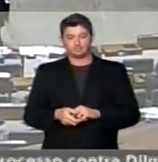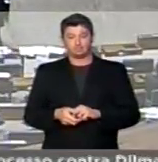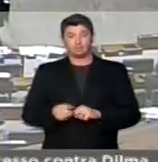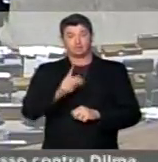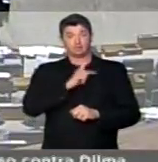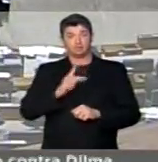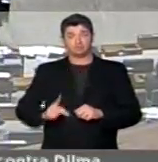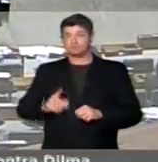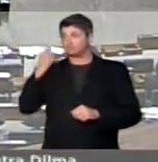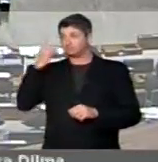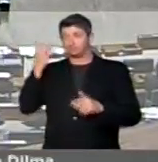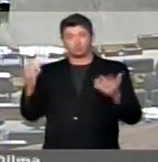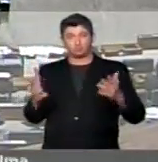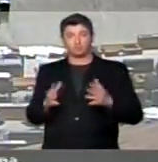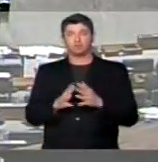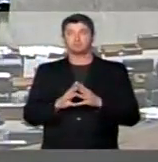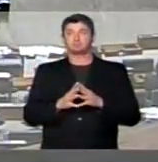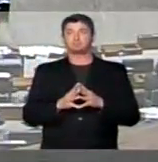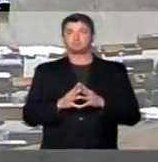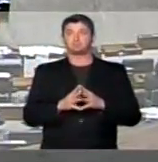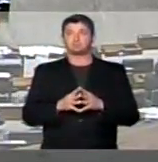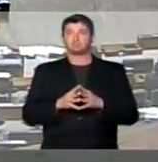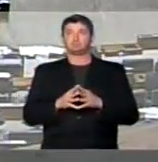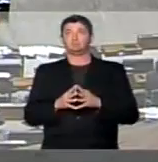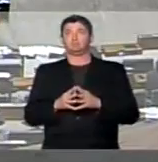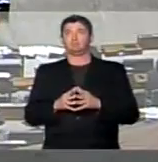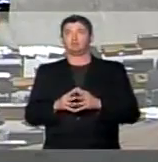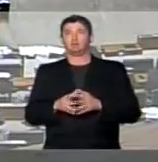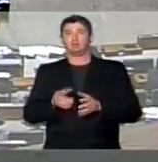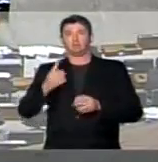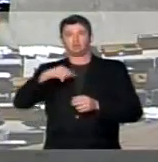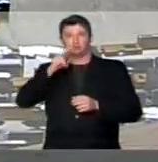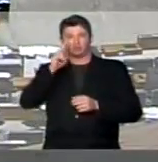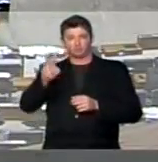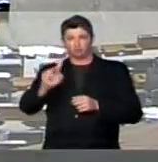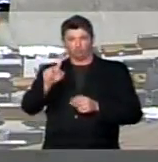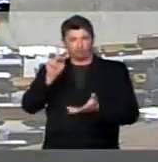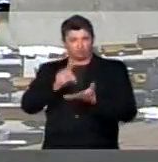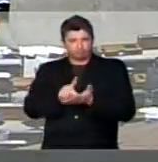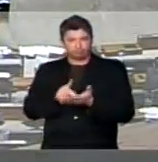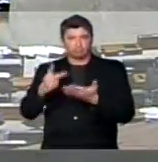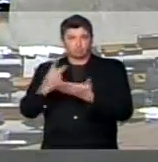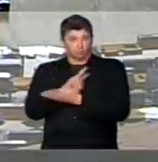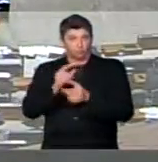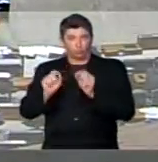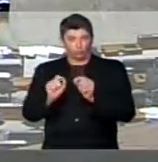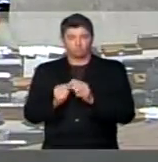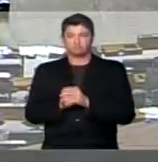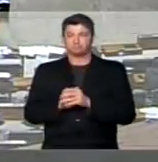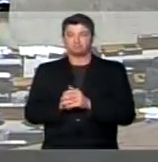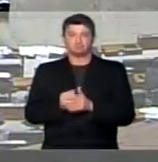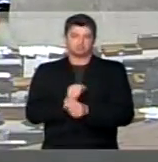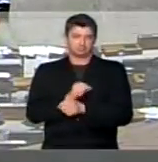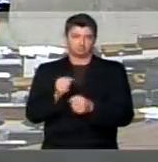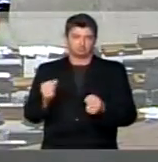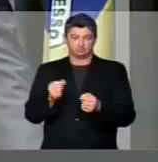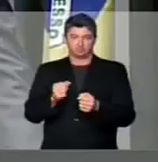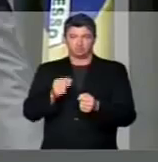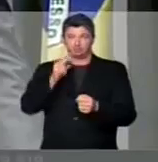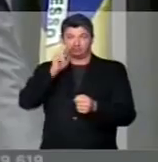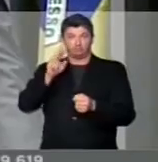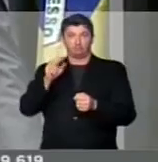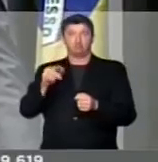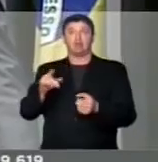Senhor presidente, senhores deputados, quando a gente não enxerga os fatos, não há possibilidade de se enxergar